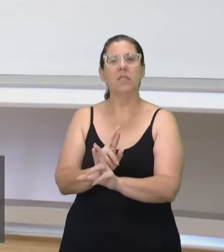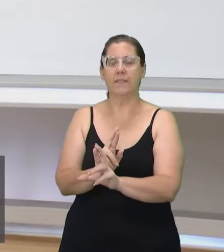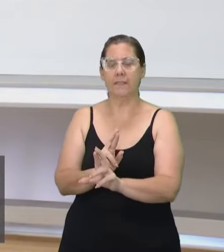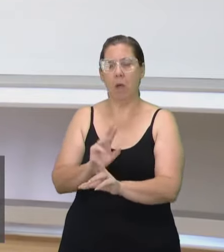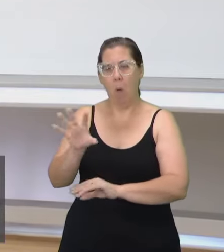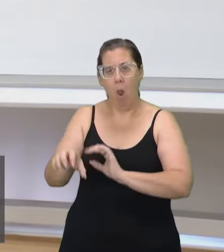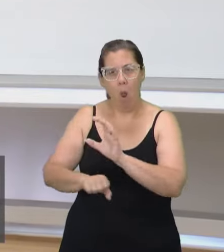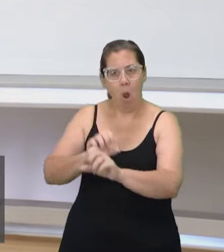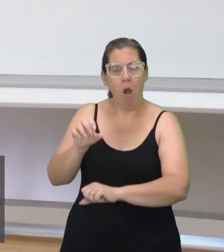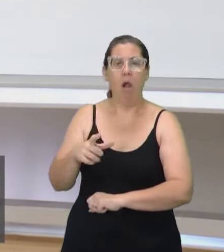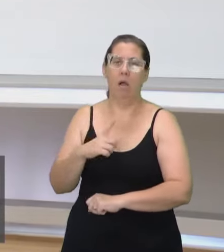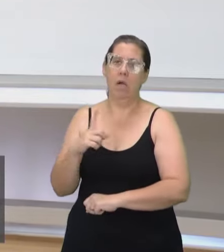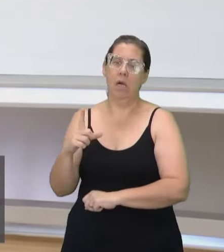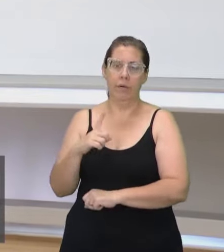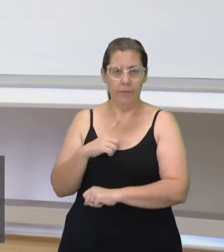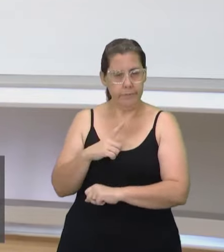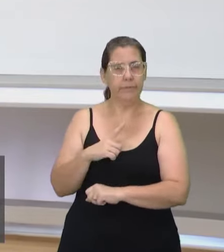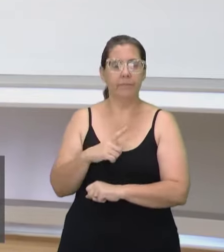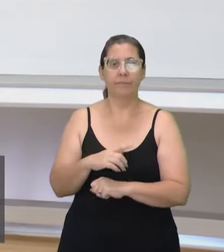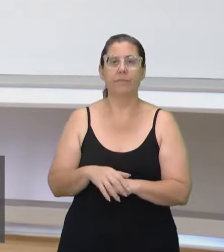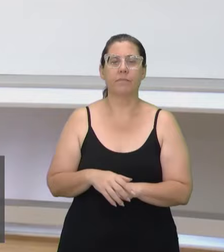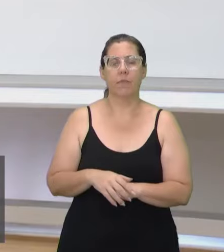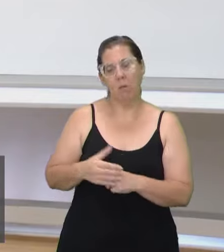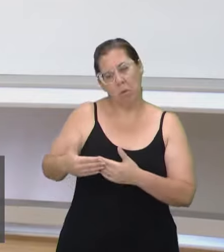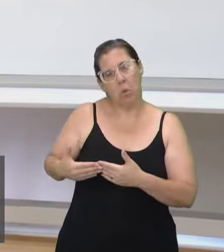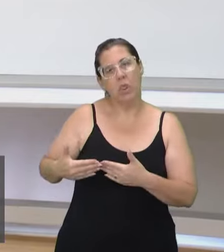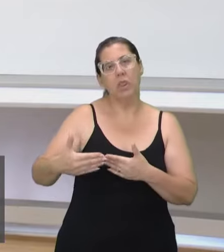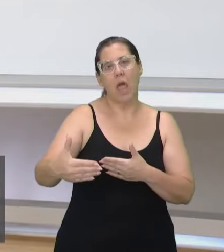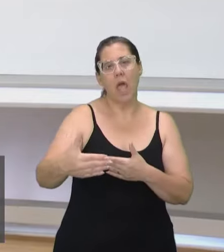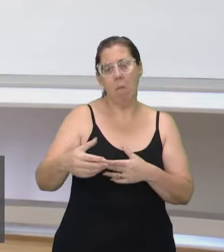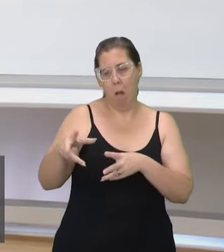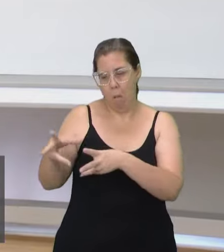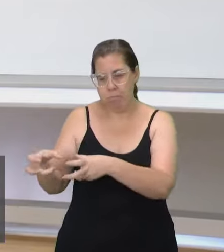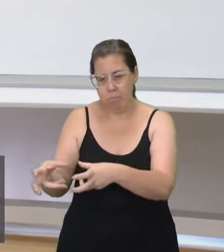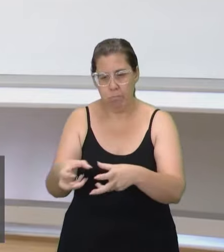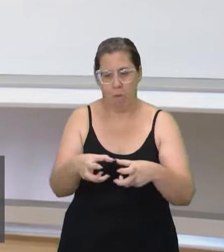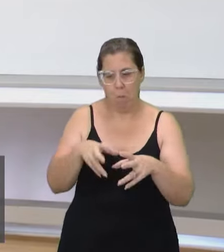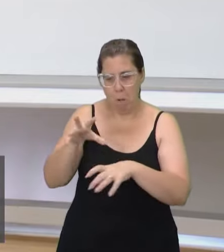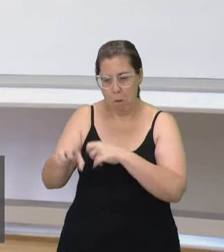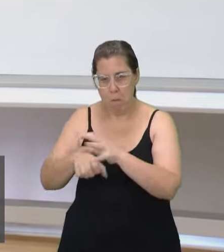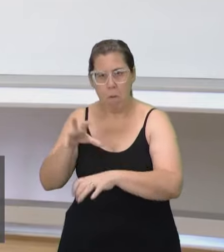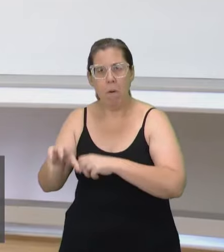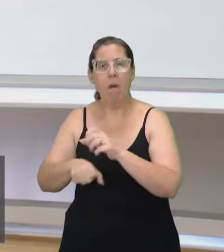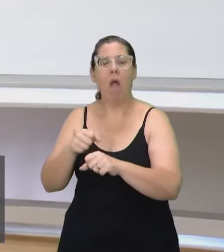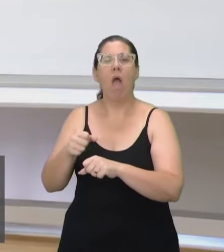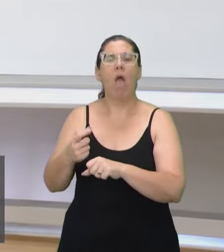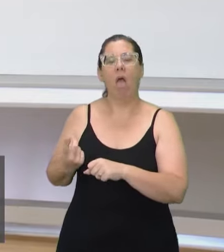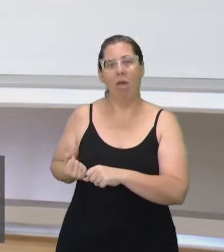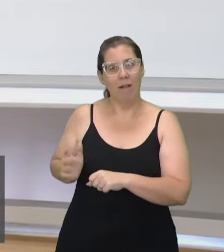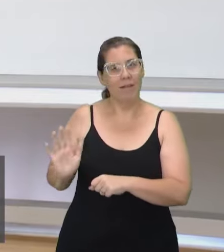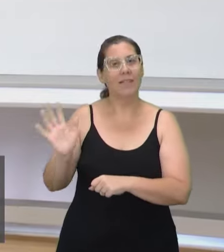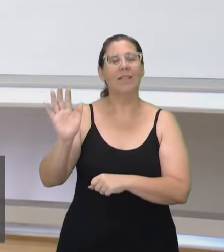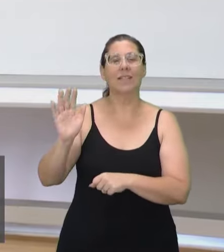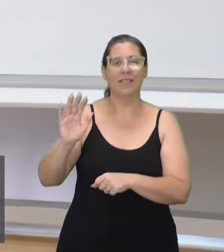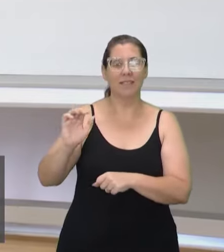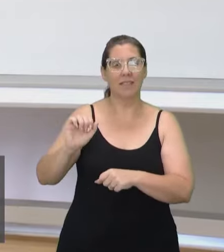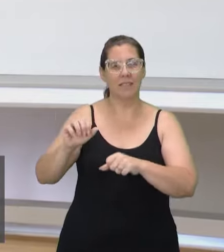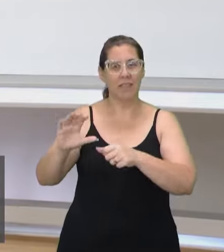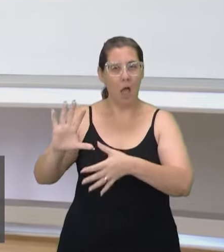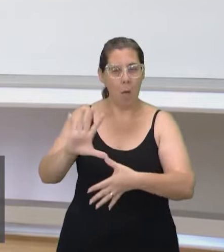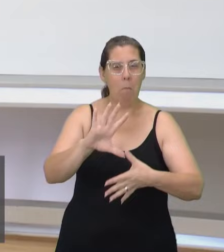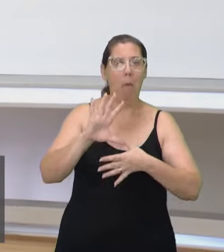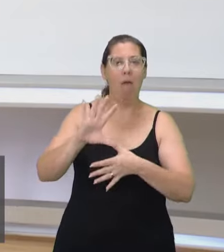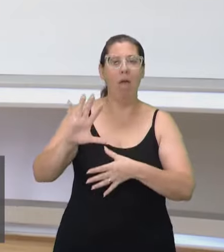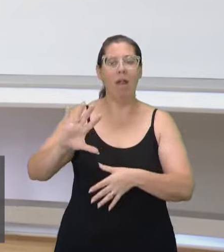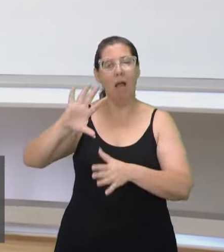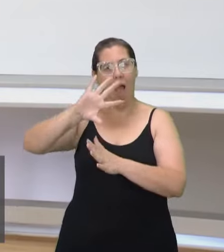eles mantiveram durante muito tempo, da extração da riqueza desses países pobres, países da América, países da